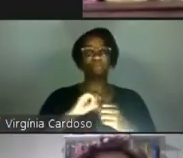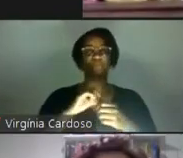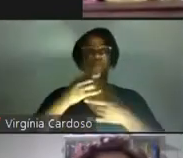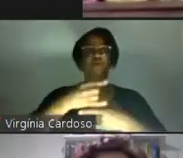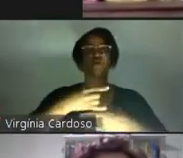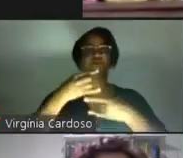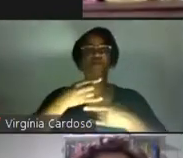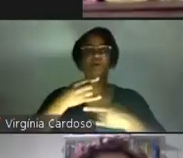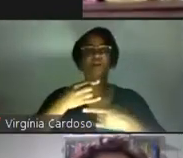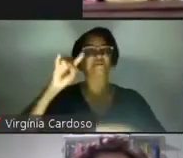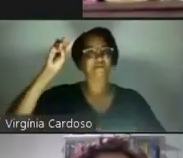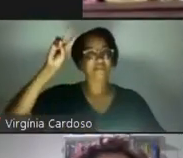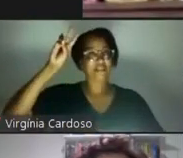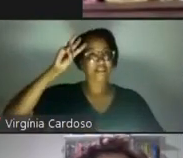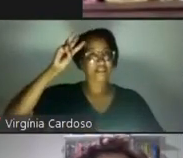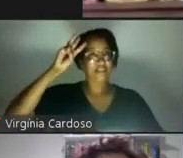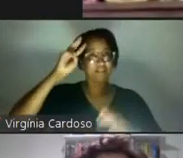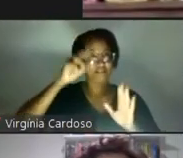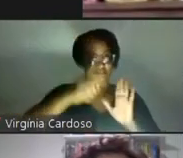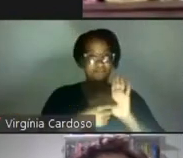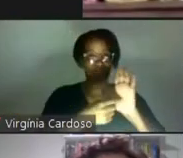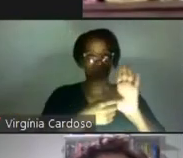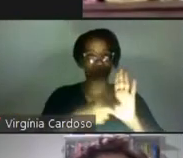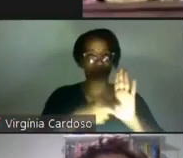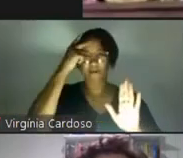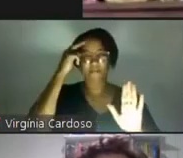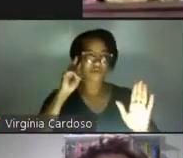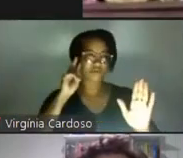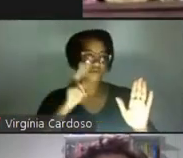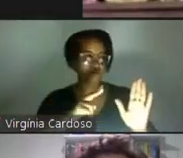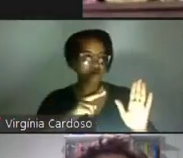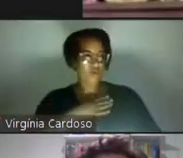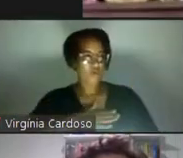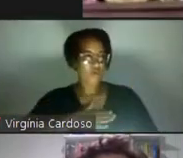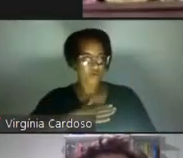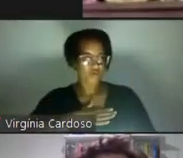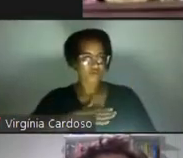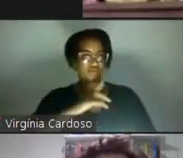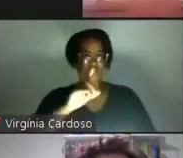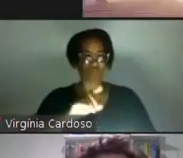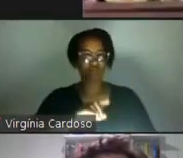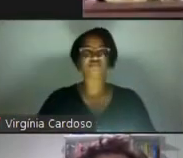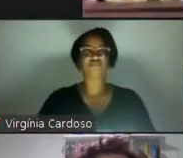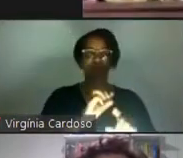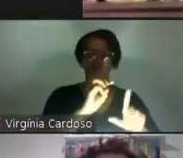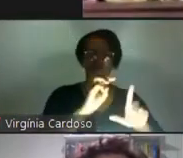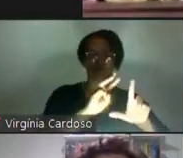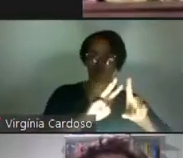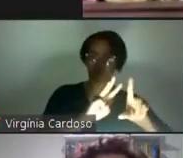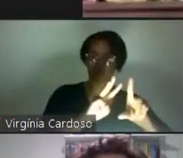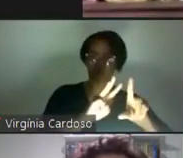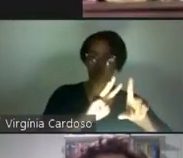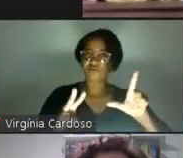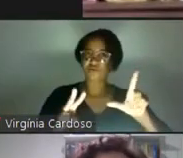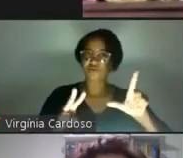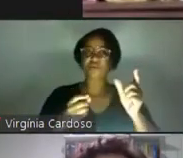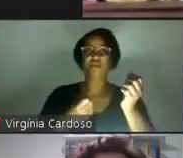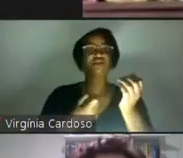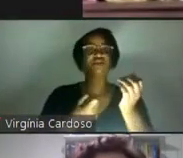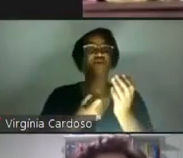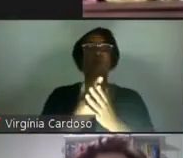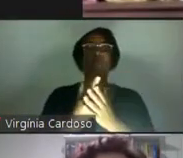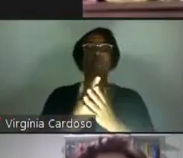terça-feira. Aí a pessoa que assistiu, gostou, ela vai lá e compra no site da Penalux, vai receber em casa, só que vai receber um negócio totalmente